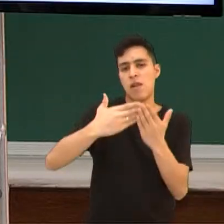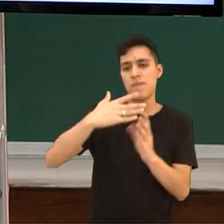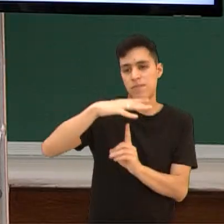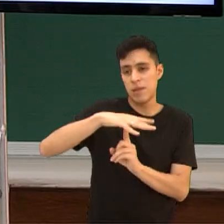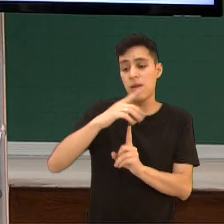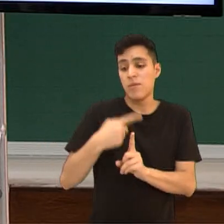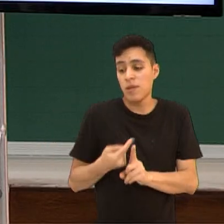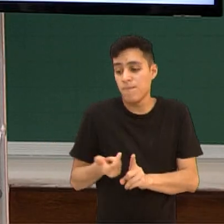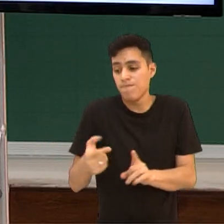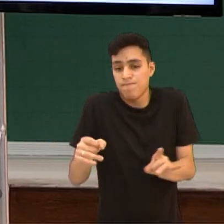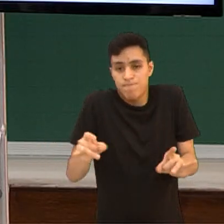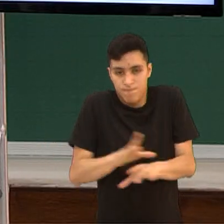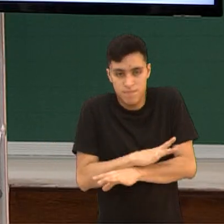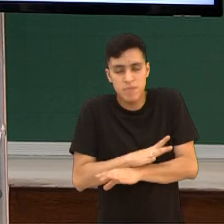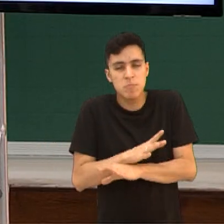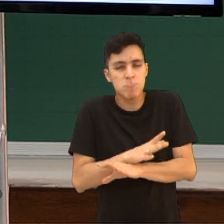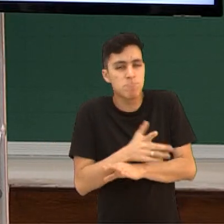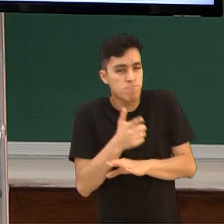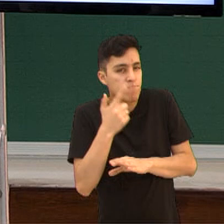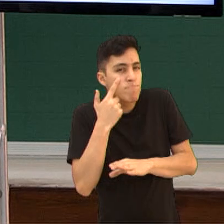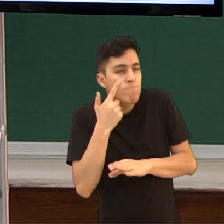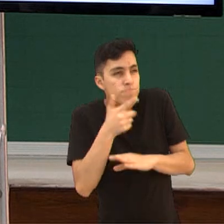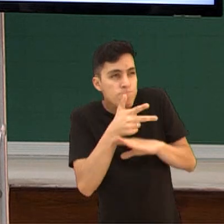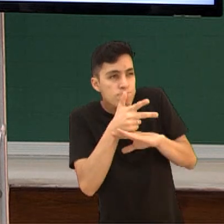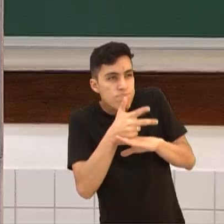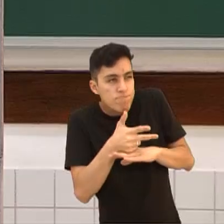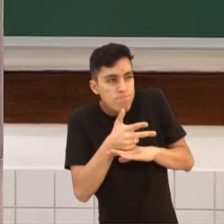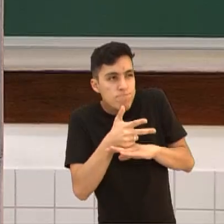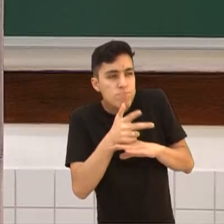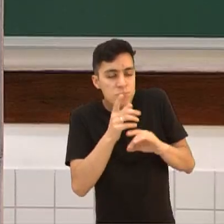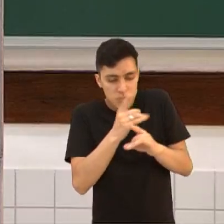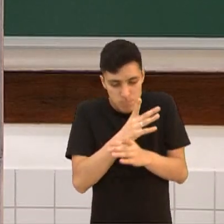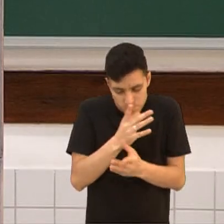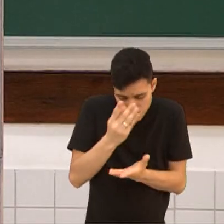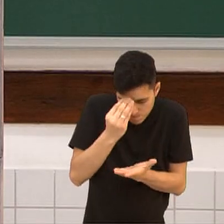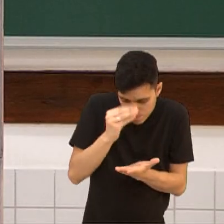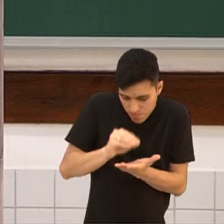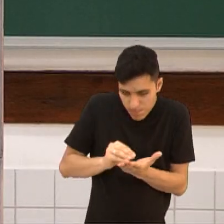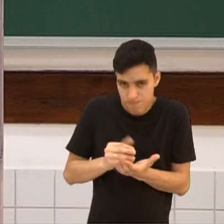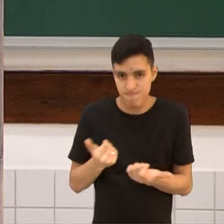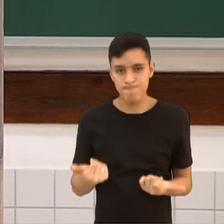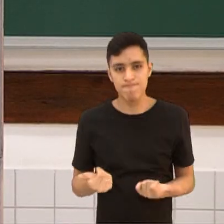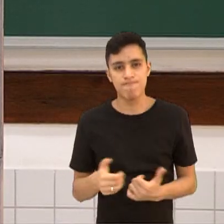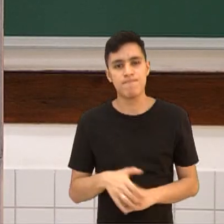está acabando. Gravem lá, porque vocês vão ficar com saudade daqui a pouquinho. Até a próxima, pessoal.